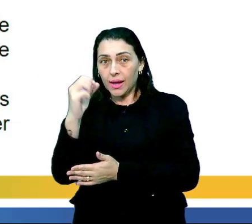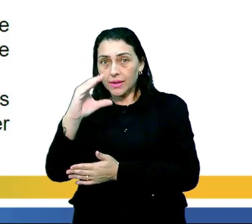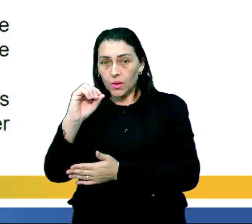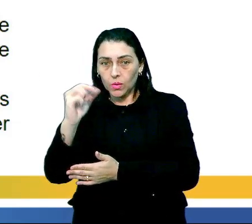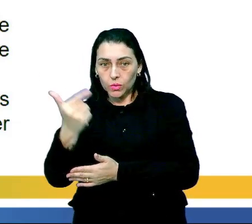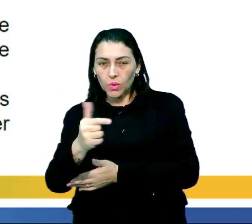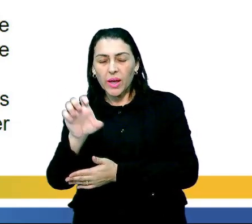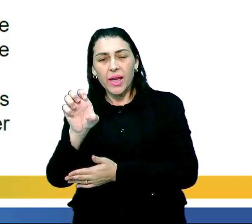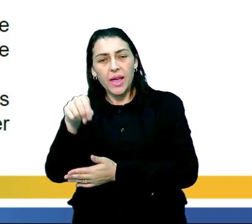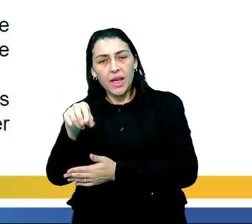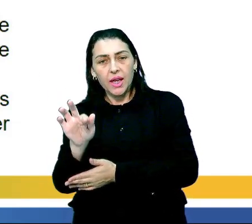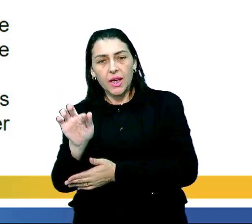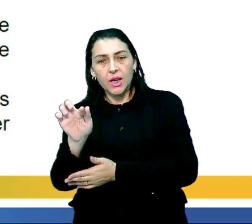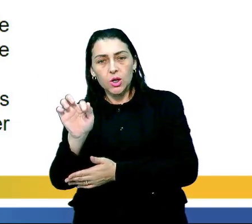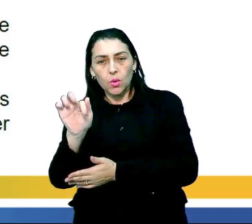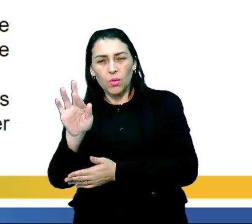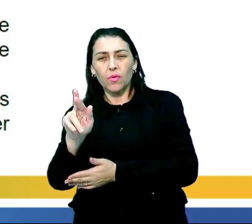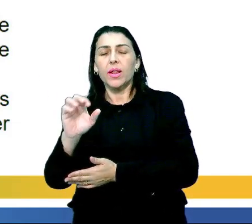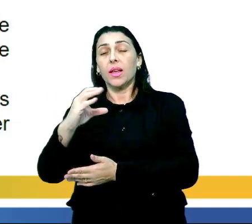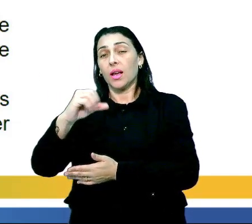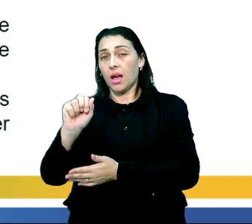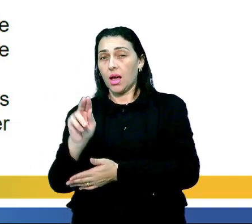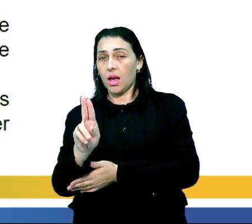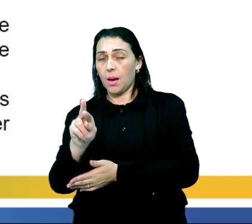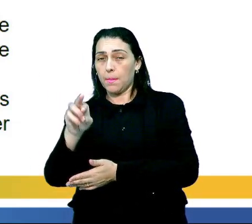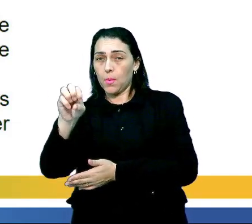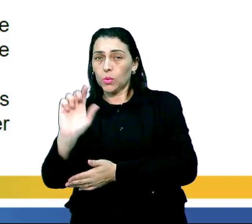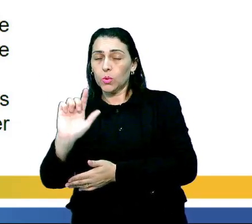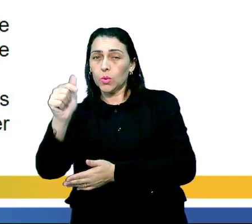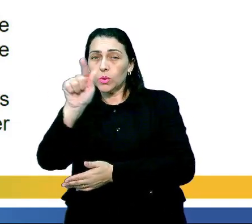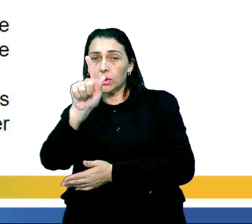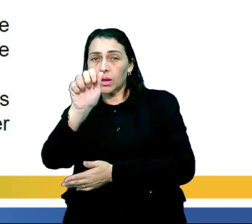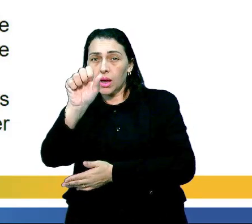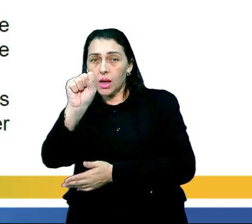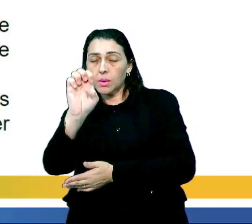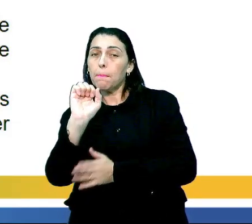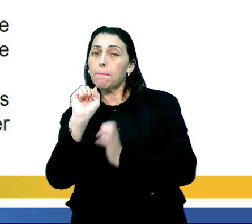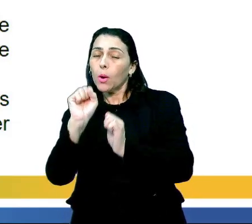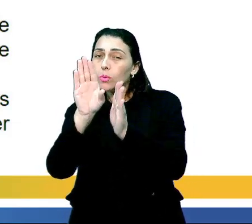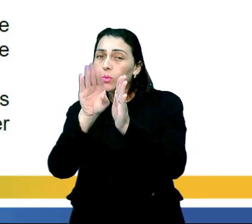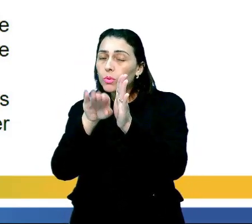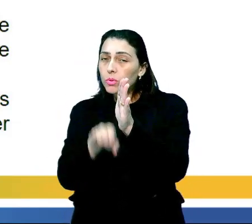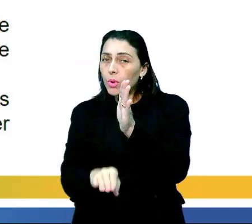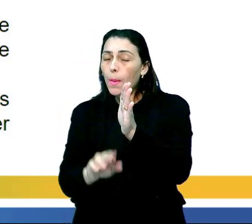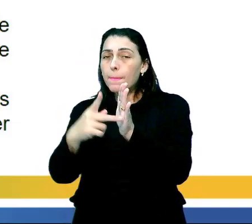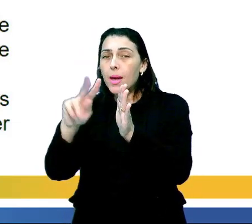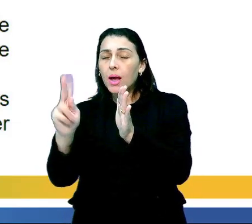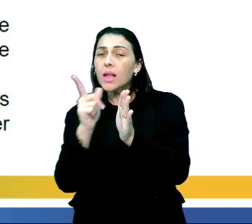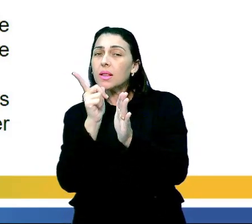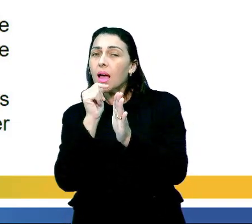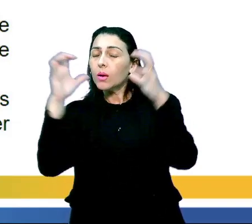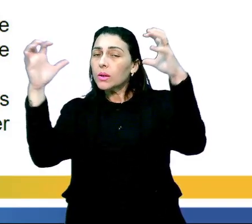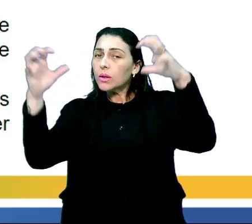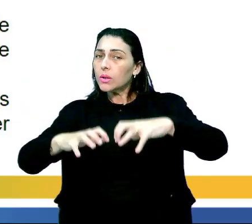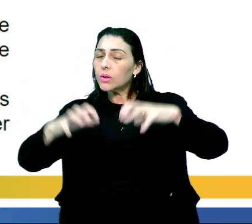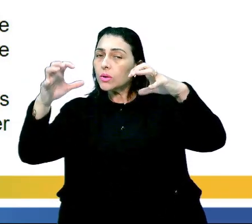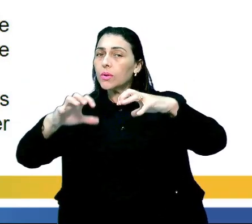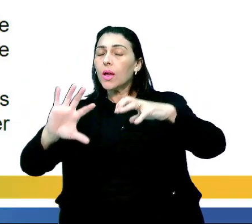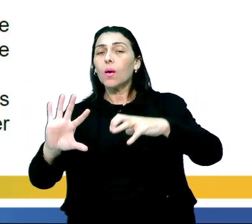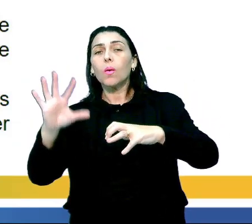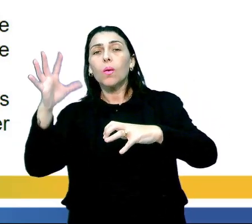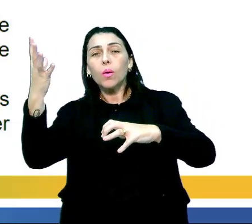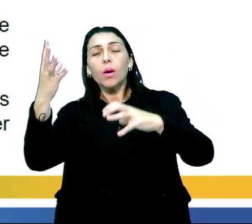como enxofre, nitrogênio, carbono e outros podem diminuir ainda mais o pH da água das chuvas e